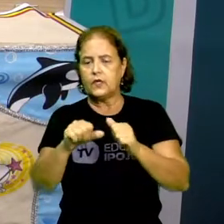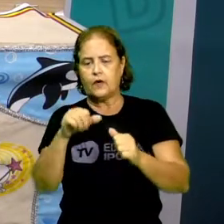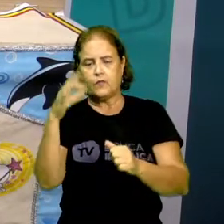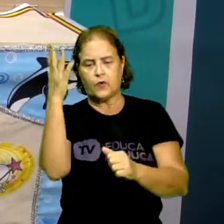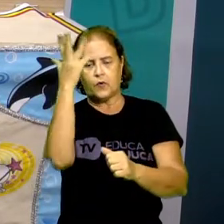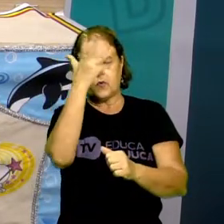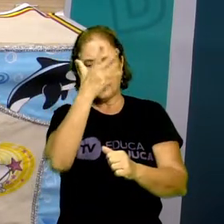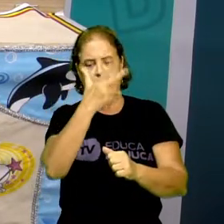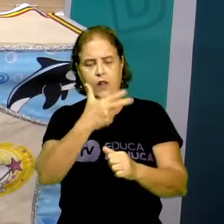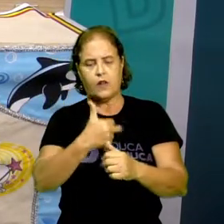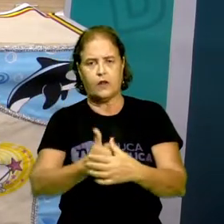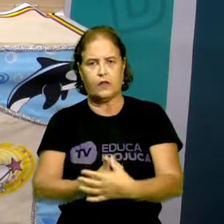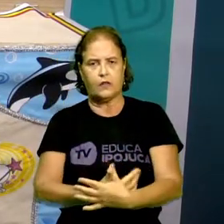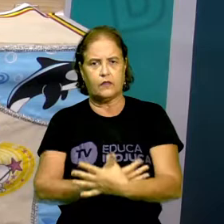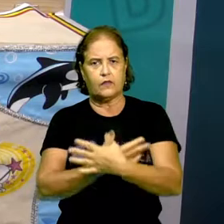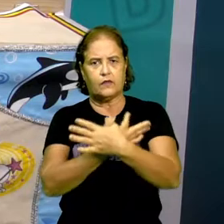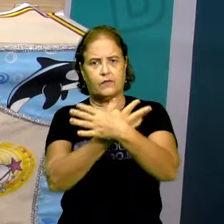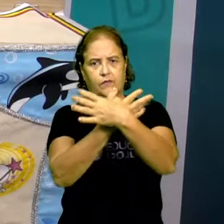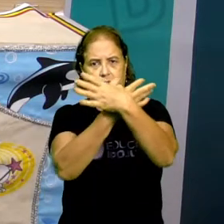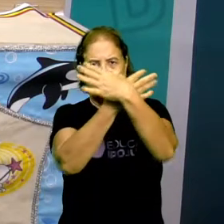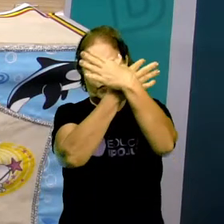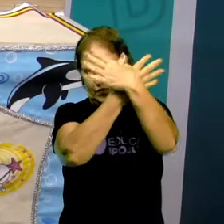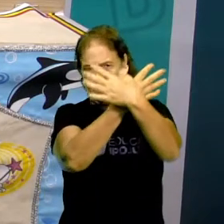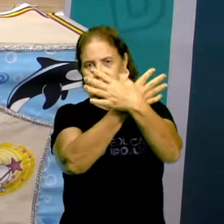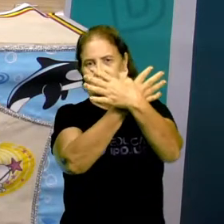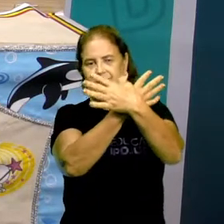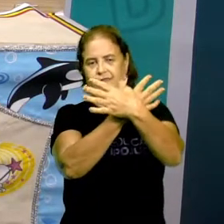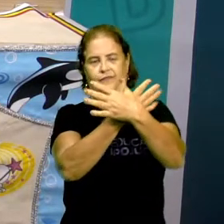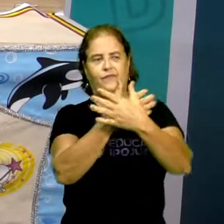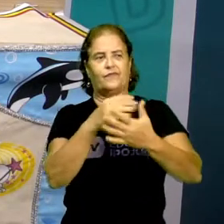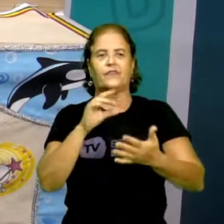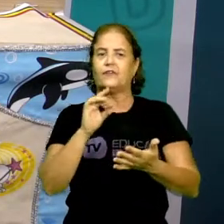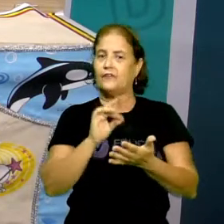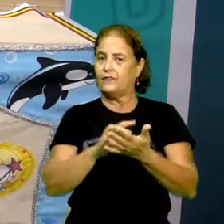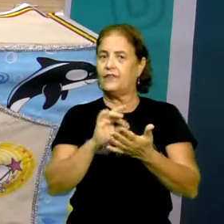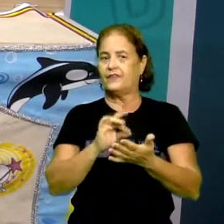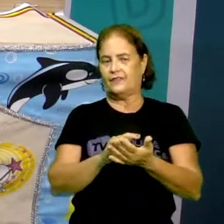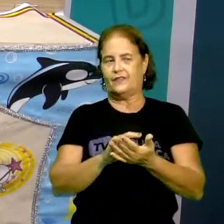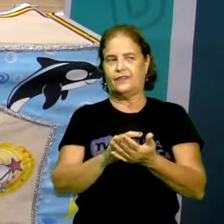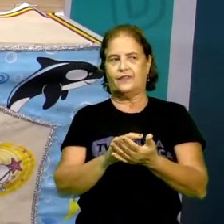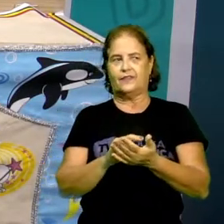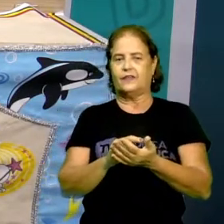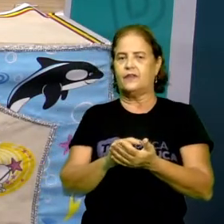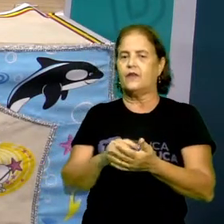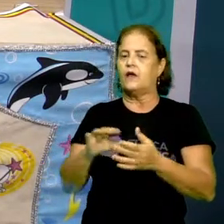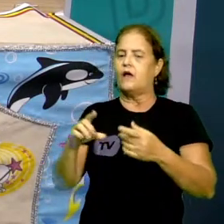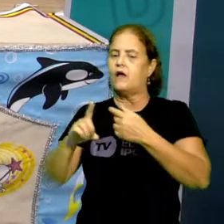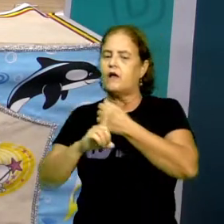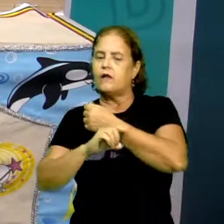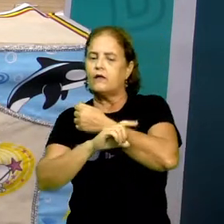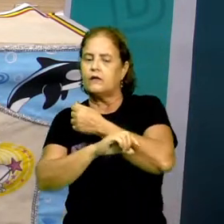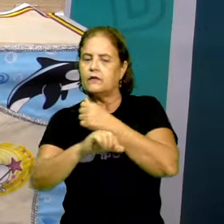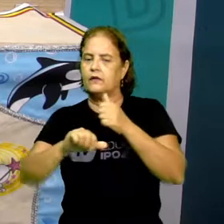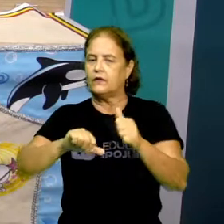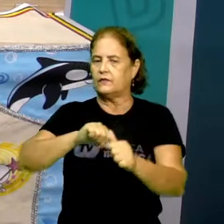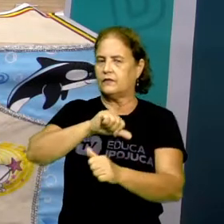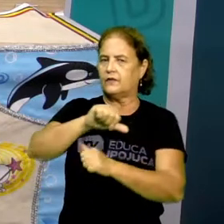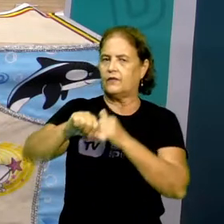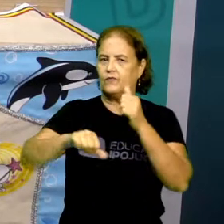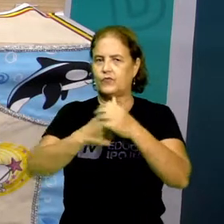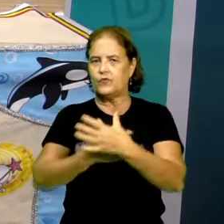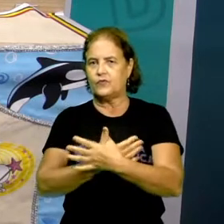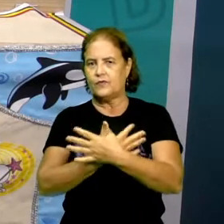Ah, metamorfose é quando transforma uma coisa em outra. Isso mesmo, tá então, certo, leiturinha? Eu largar daqui hoje, quer ver? Eu vou